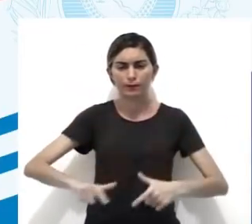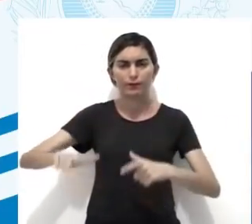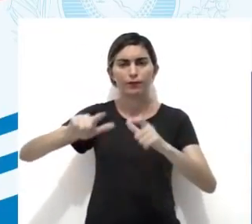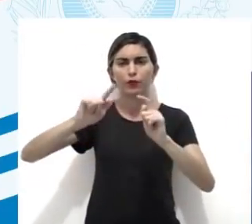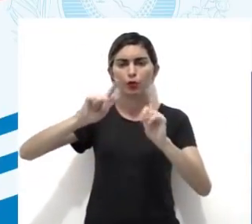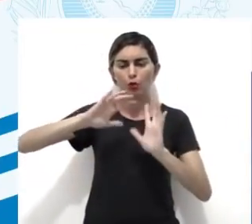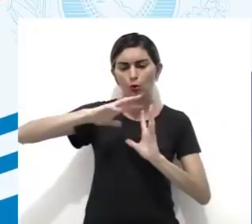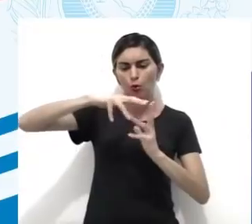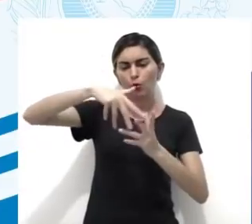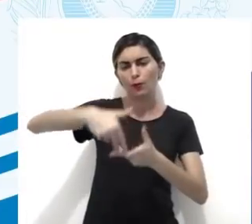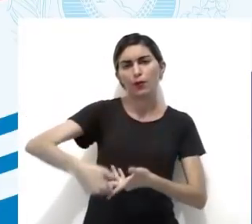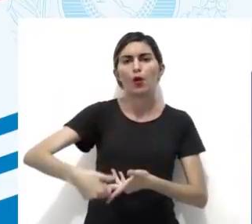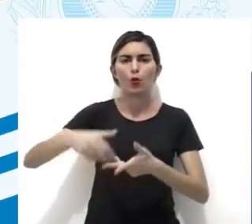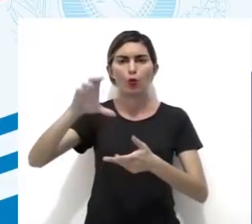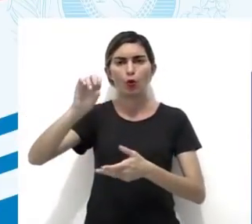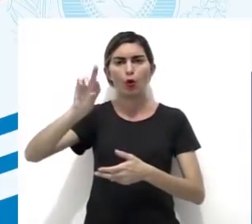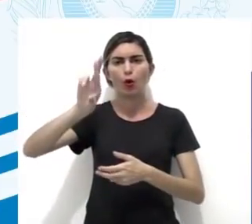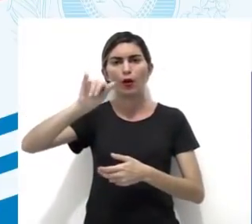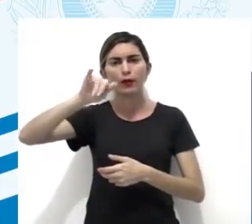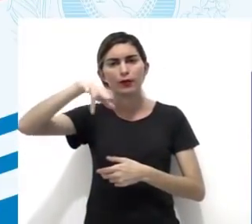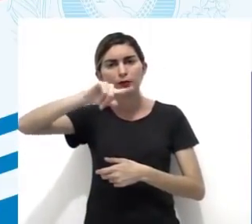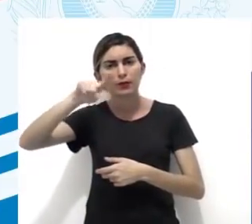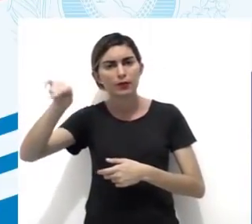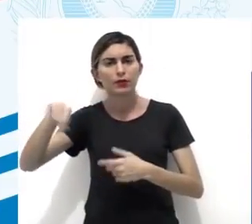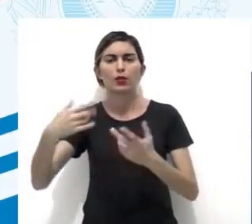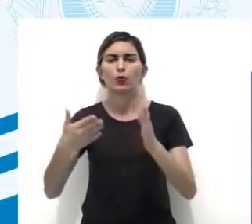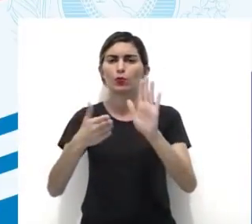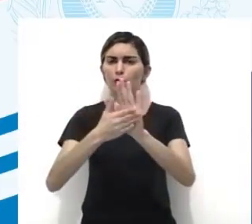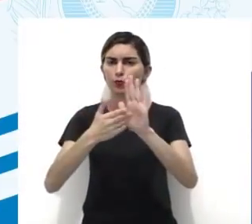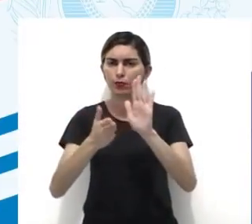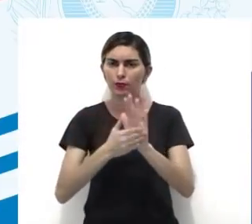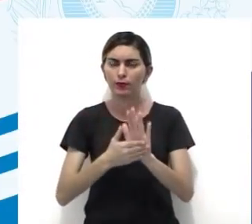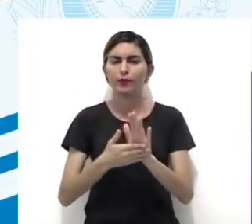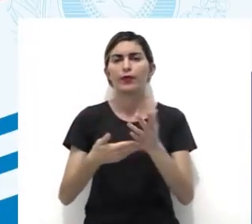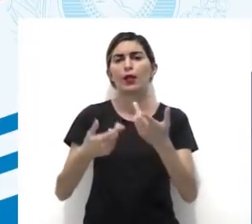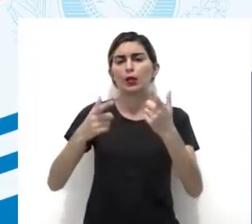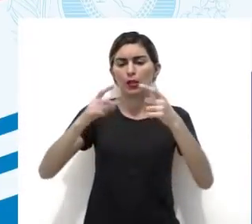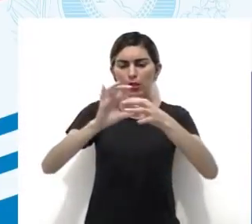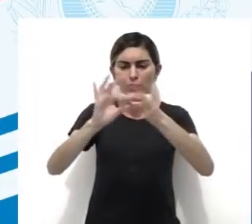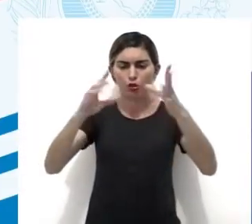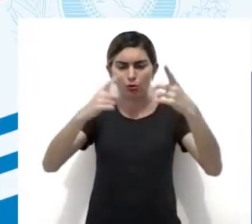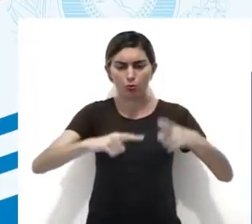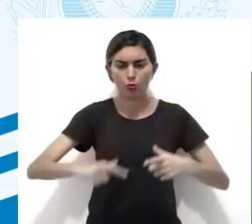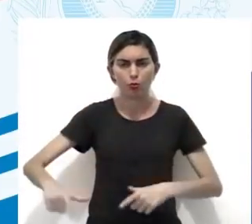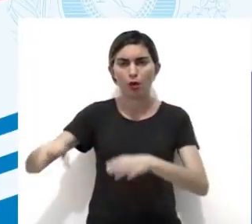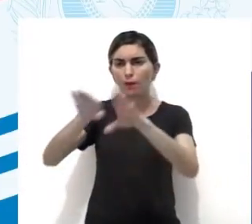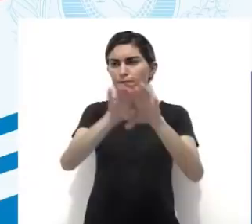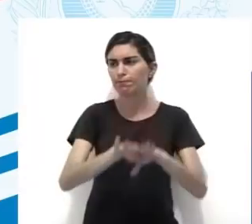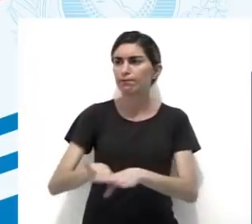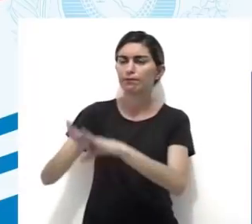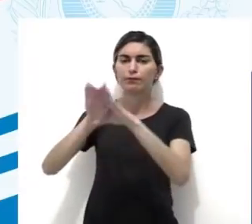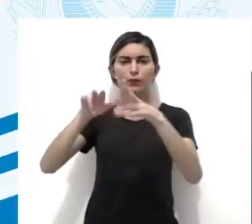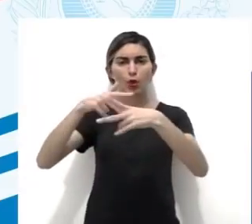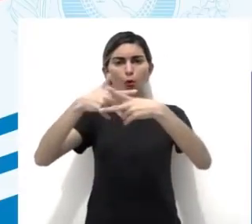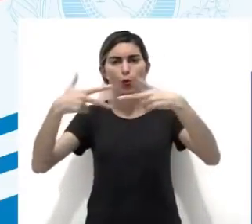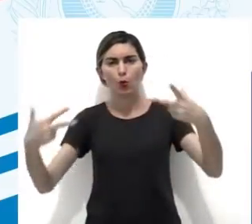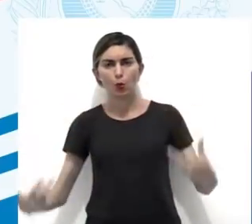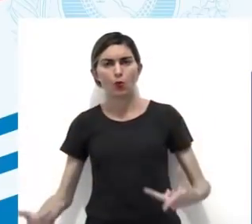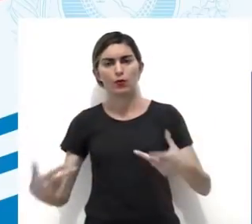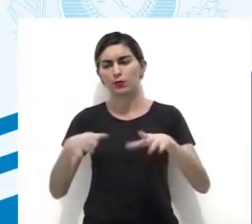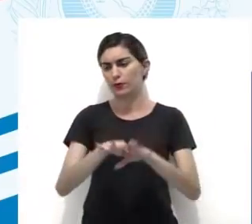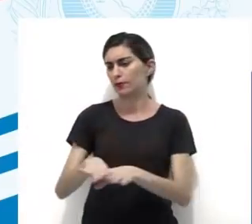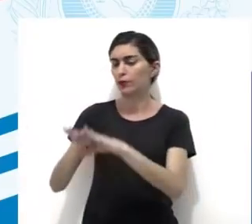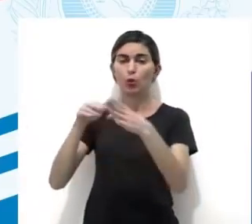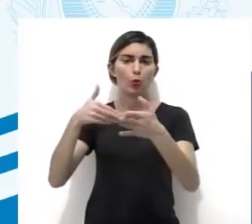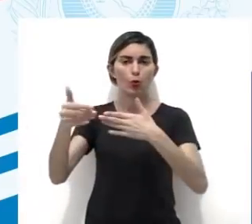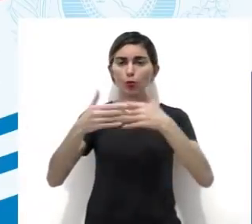dão fomento a essa padronização, e essa padronização deixa os lugares iguais, deixam as coisas e eventos iguais em